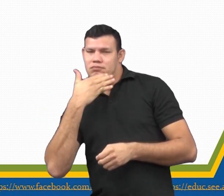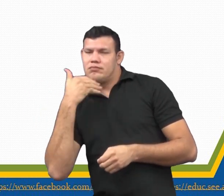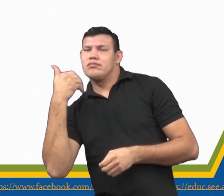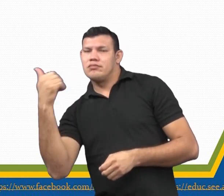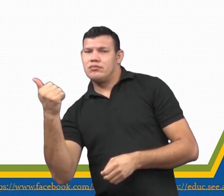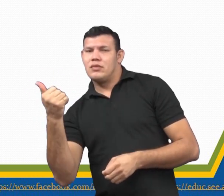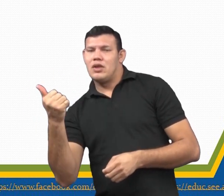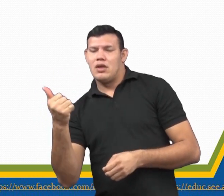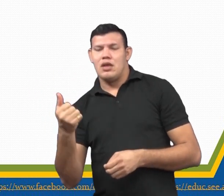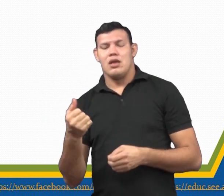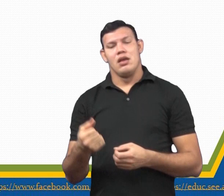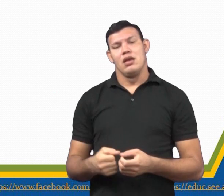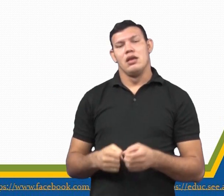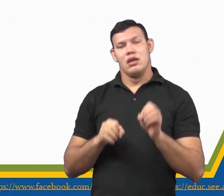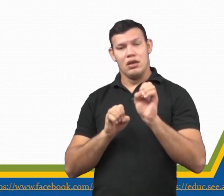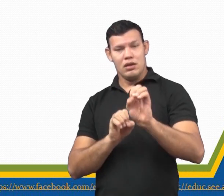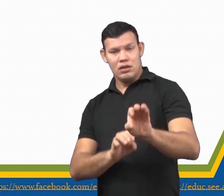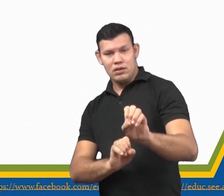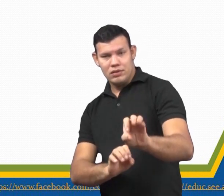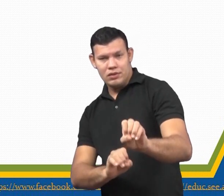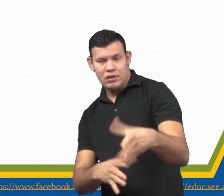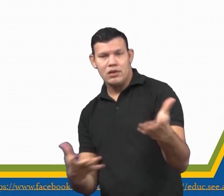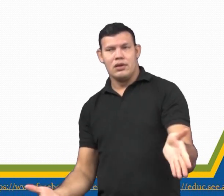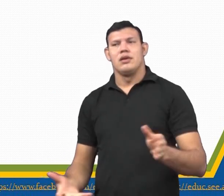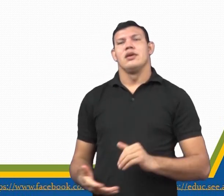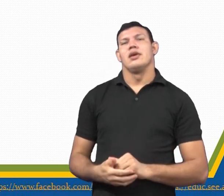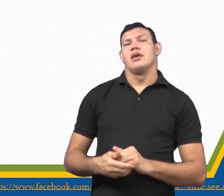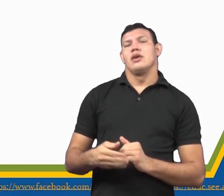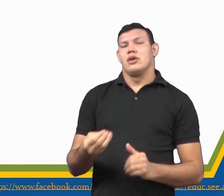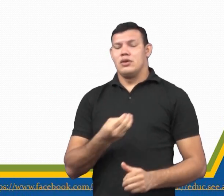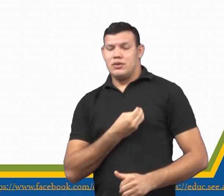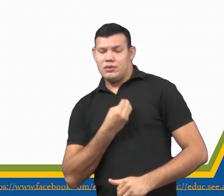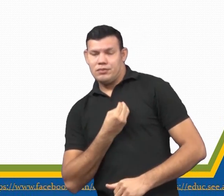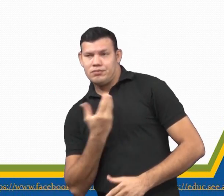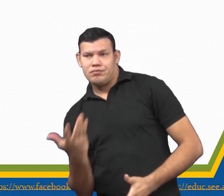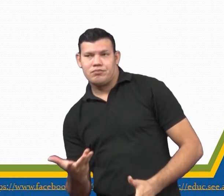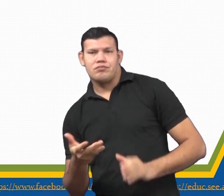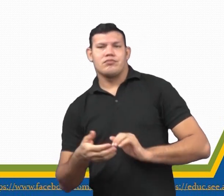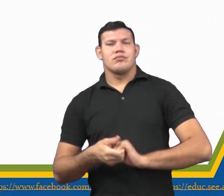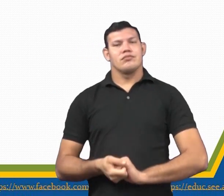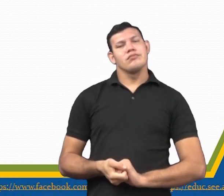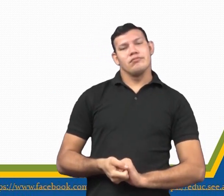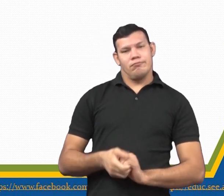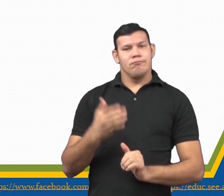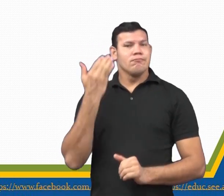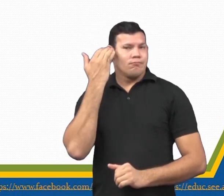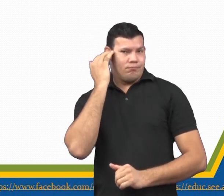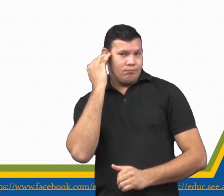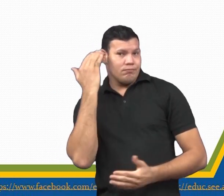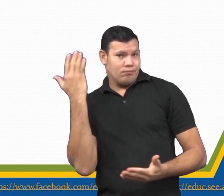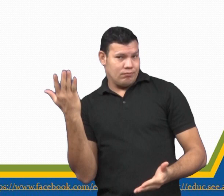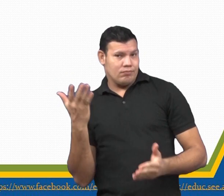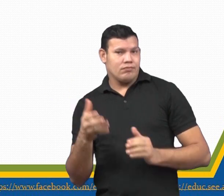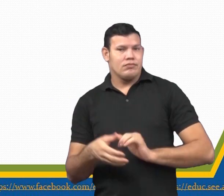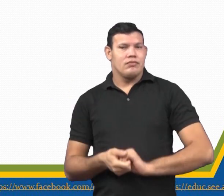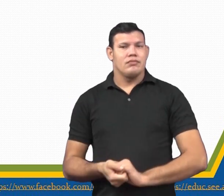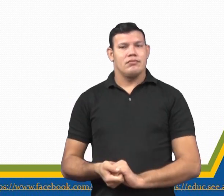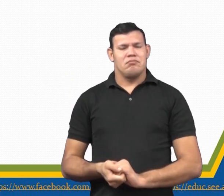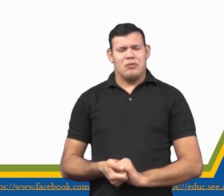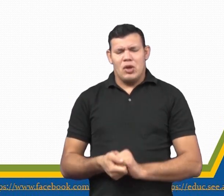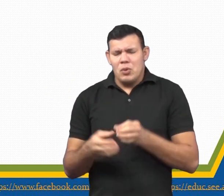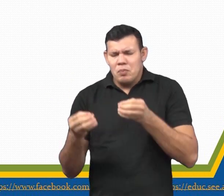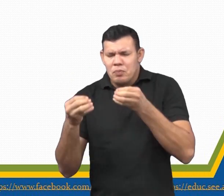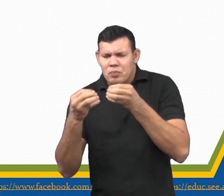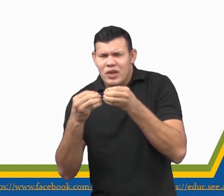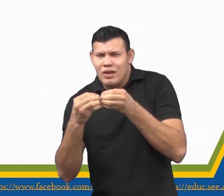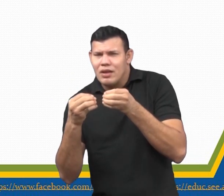população. Então vejam que a Austrália 0,92 e Nova Zelândia 0,90, muito próximo